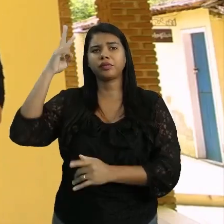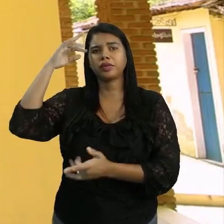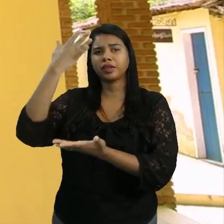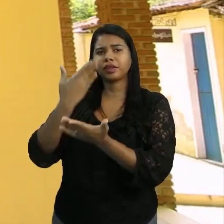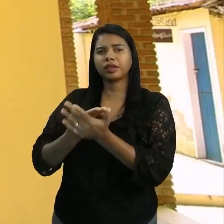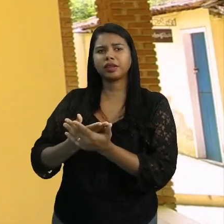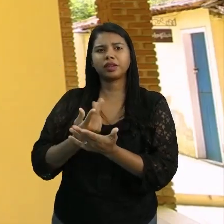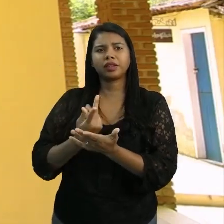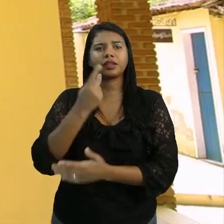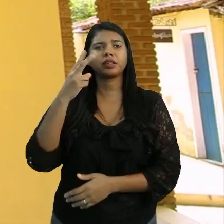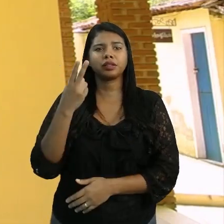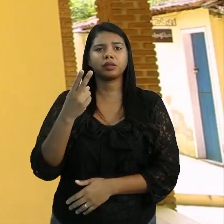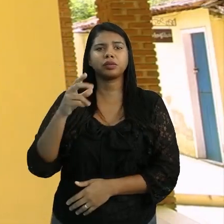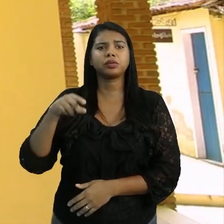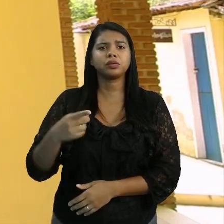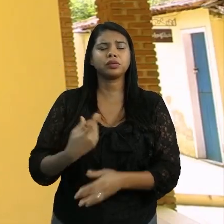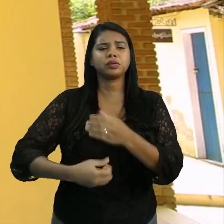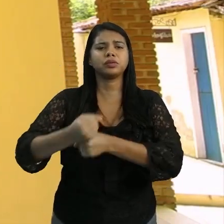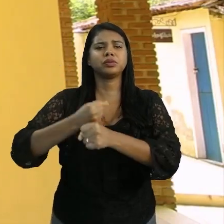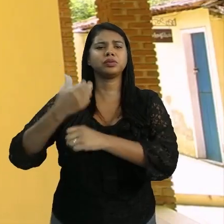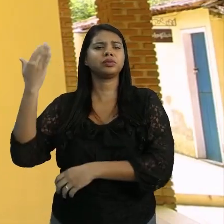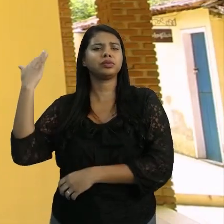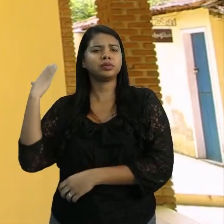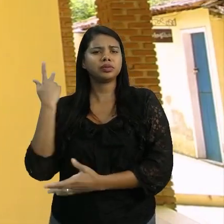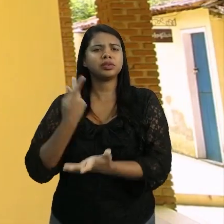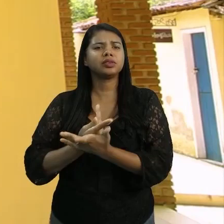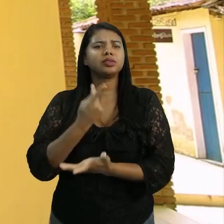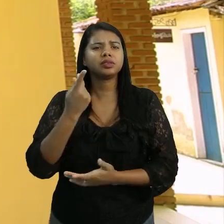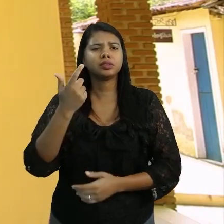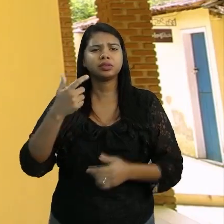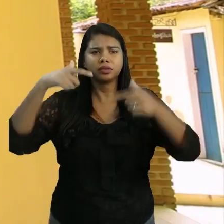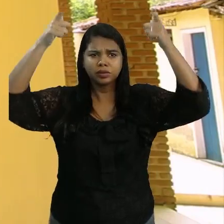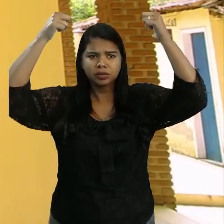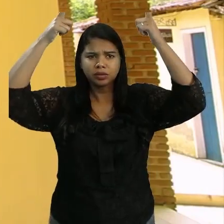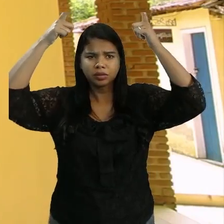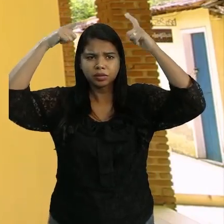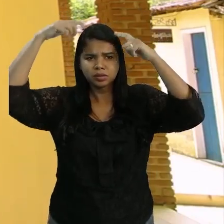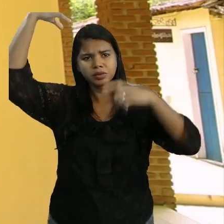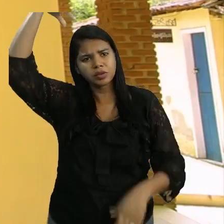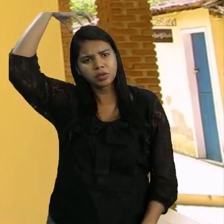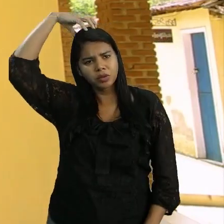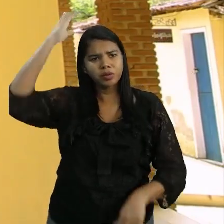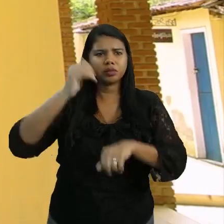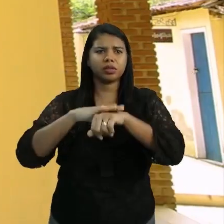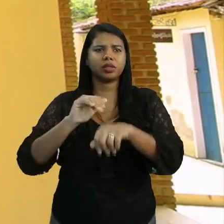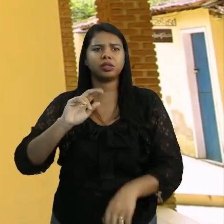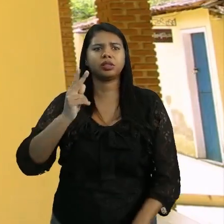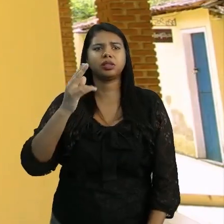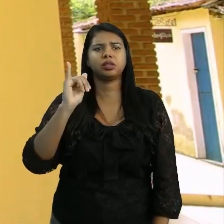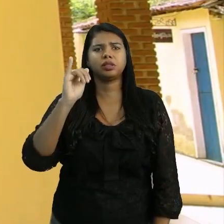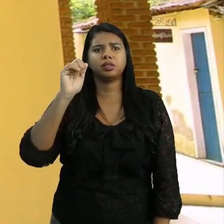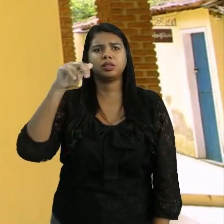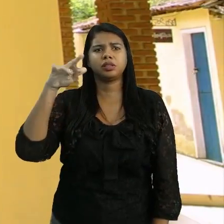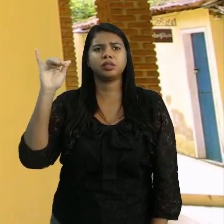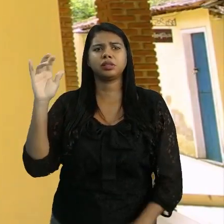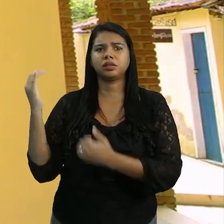aqui, eu não pude deixar de perceber logo ao entrar essa imagem, não é? Como é que se chama?